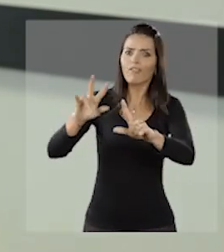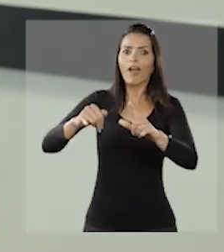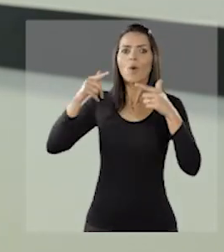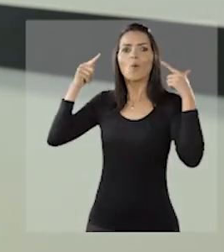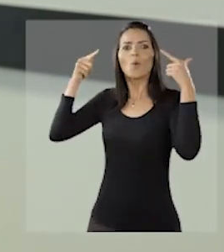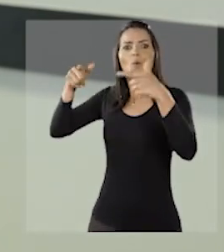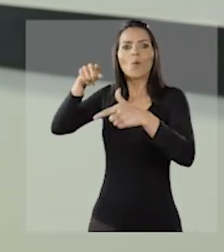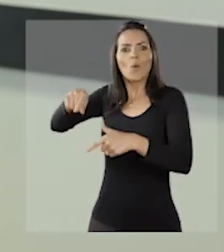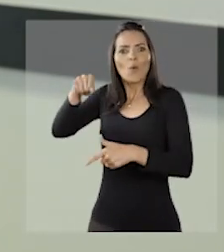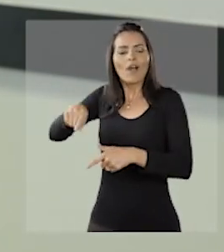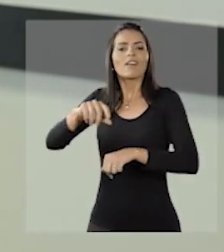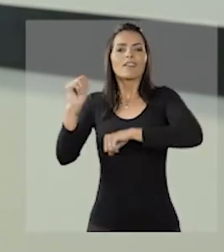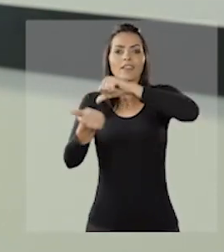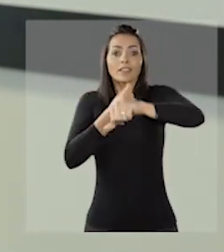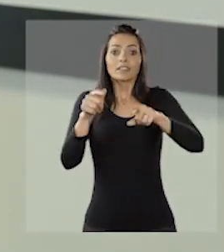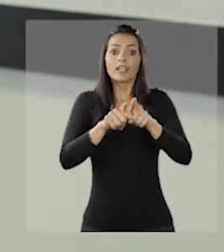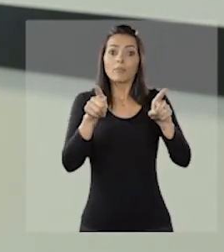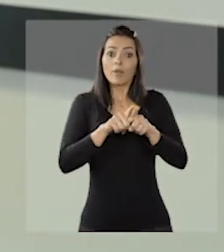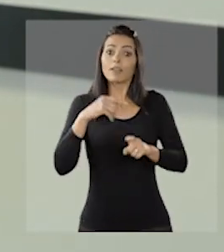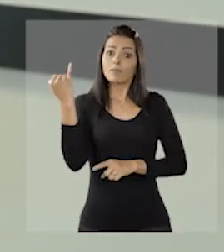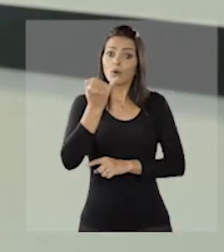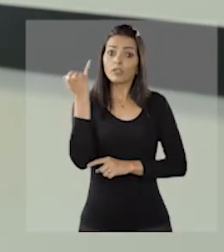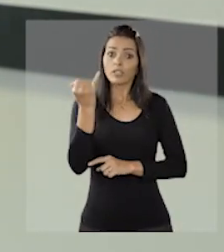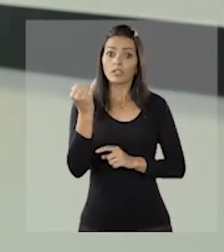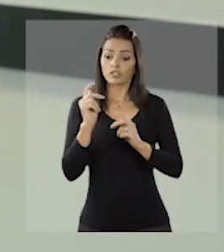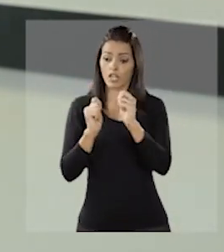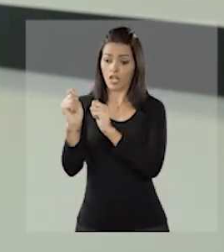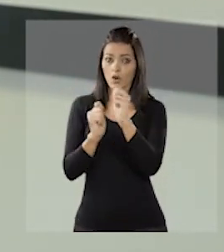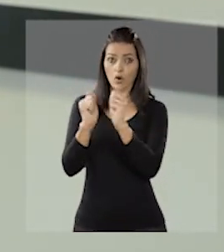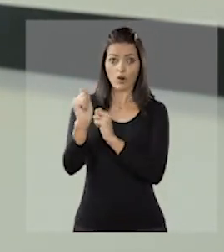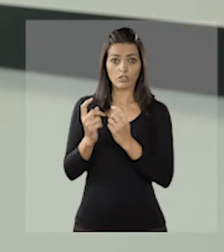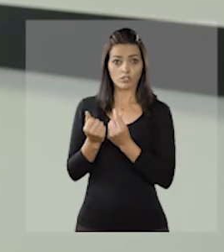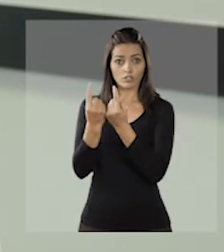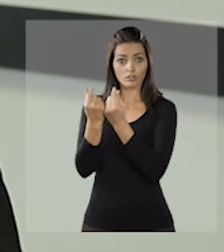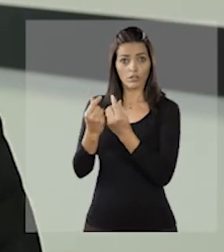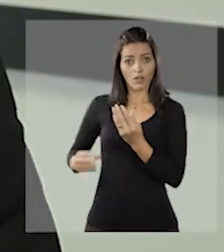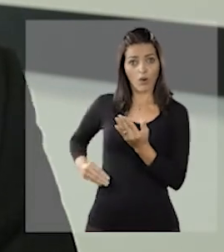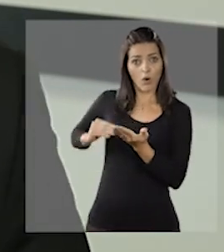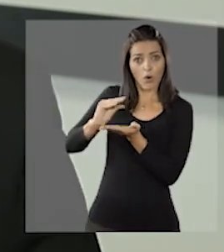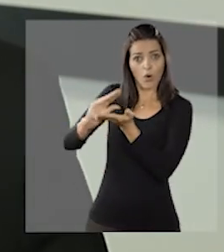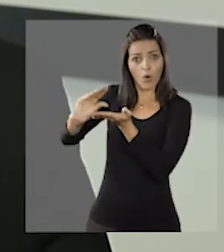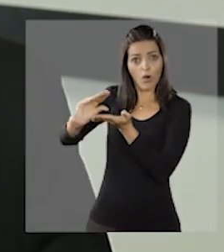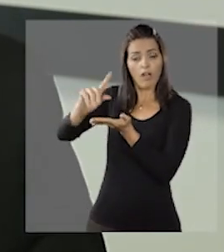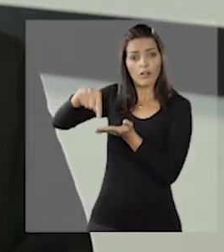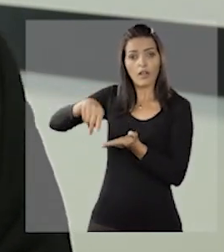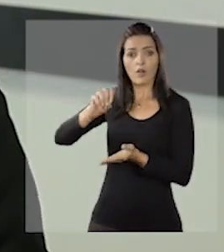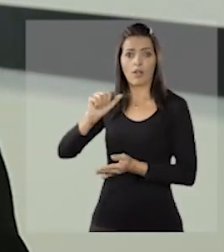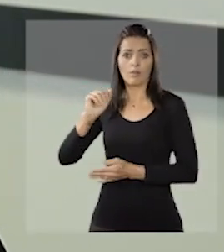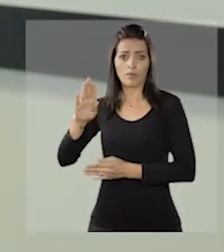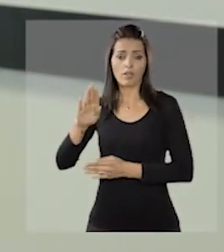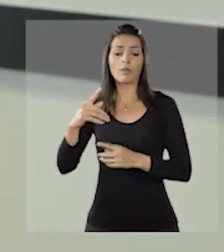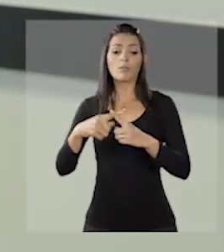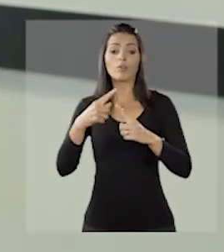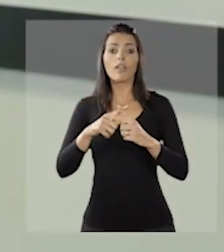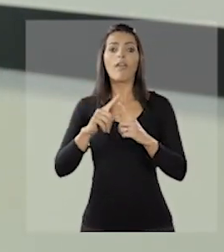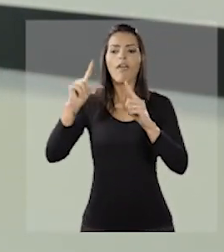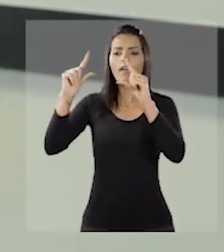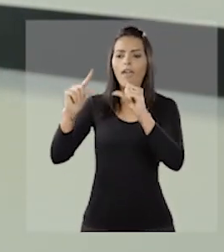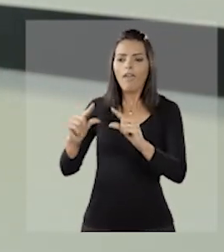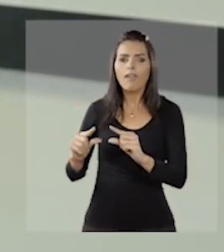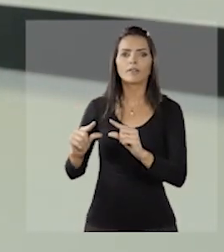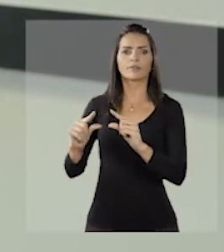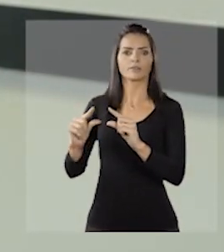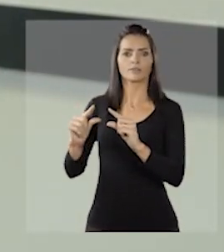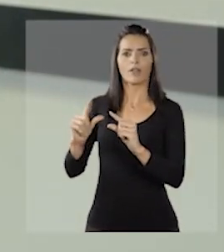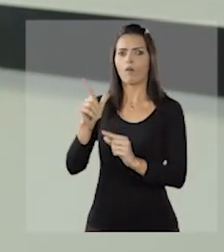também o impacto orçamentário sobre o orçamento da entidade, porque não só na redução da demanda hídrica, da